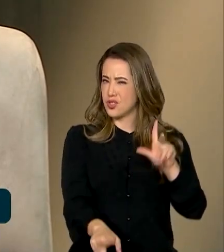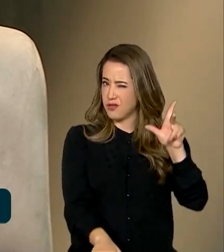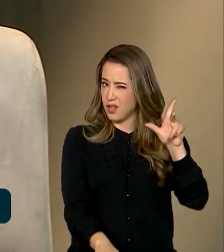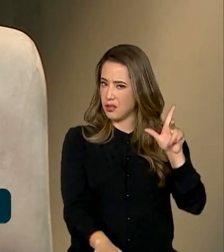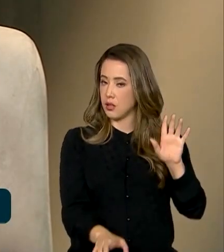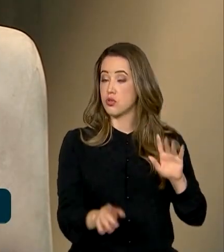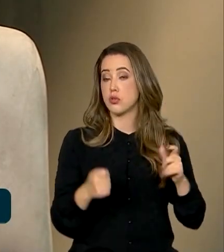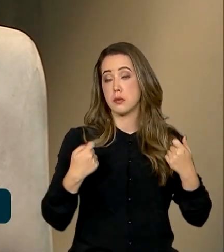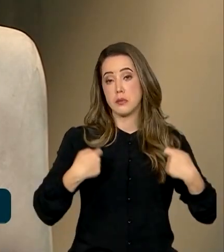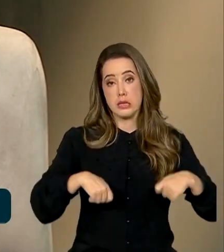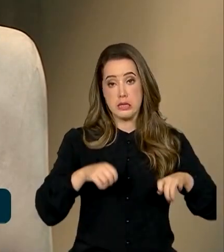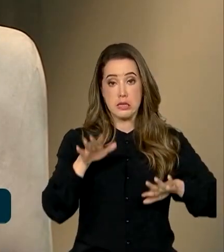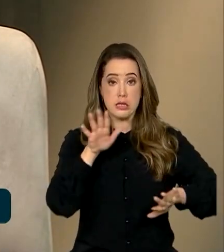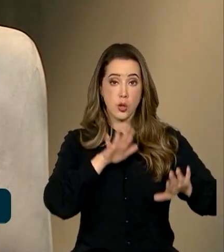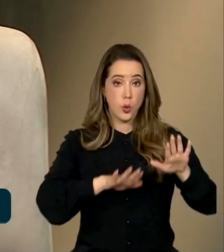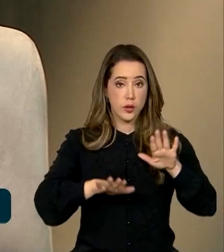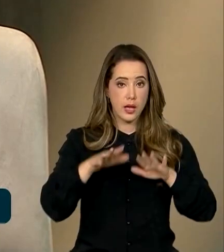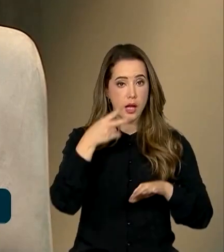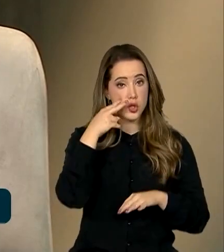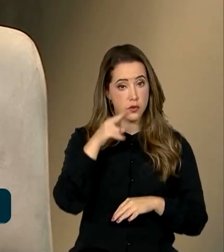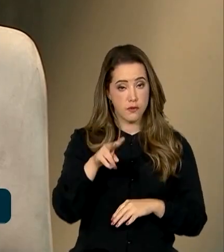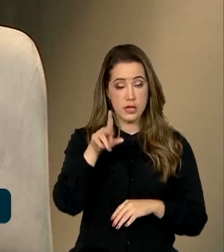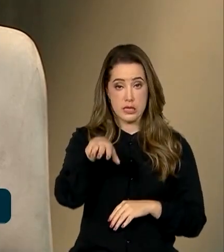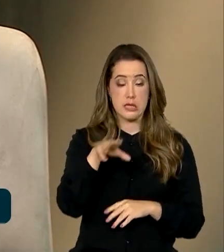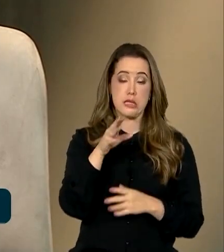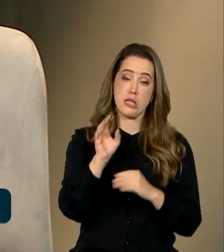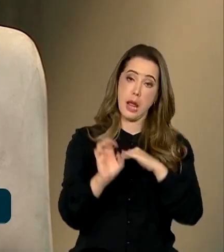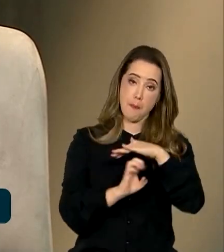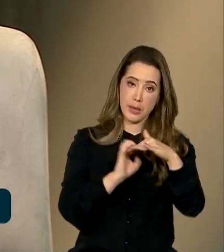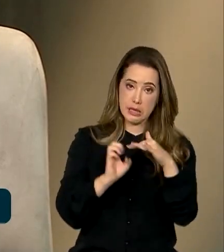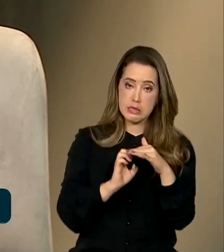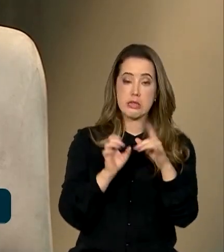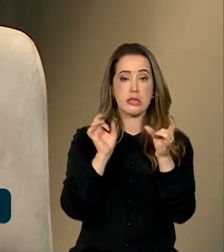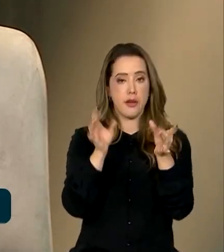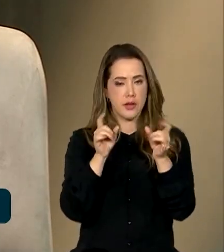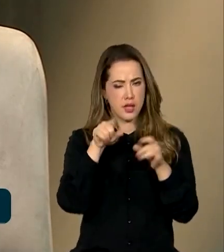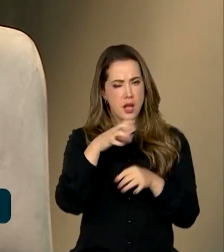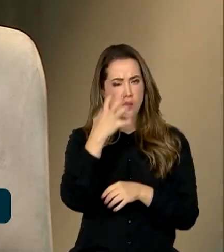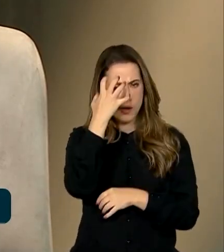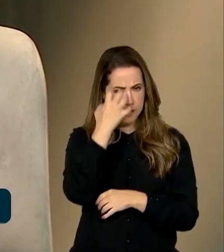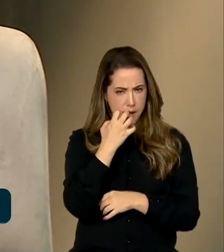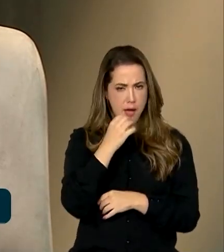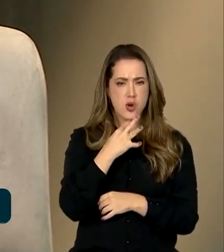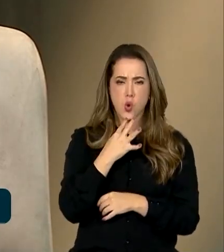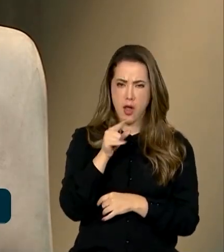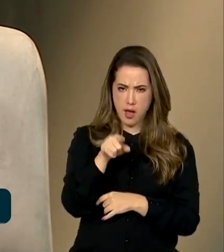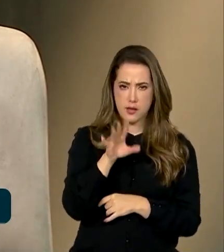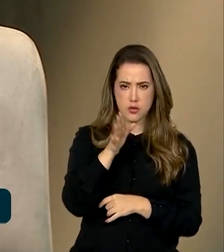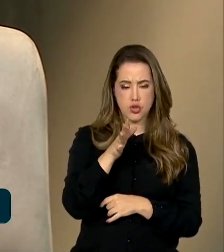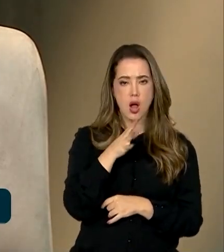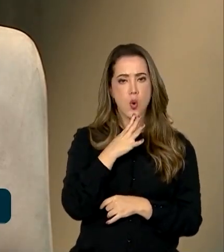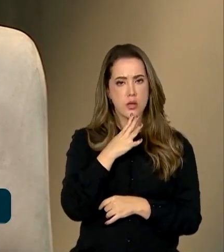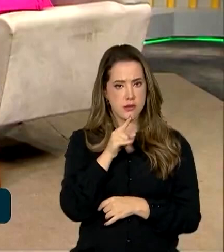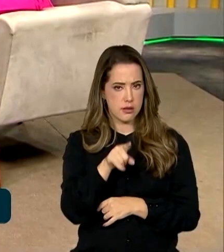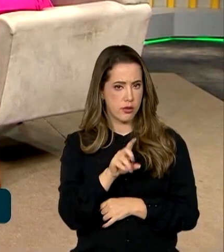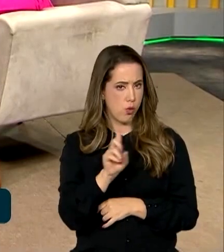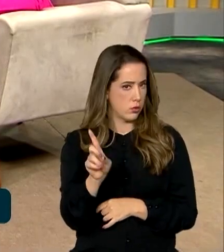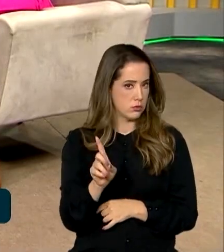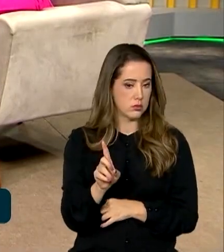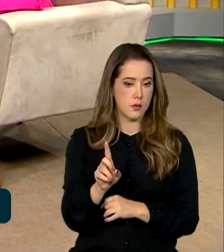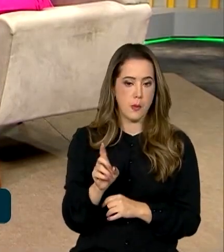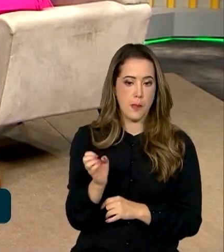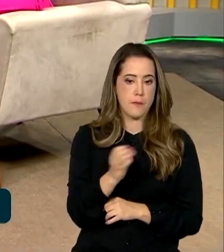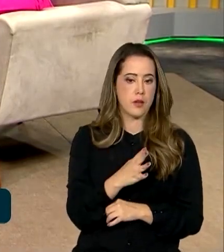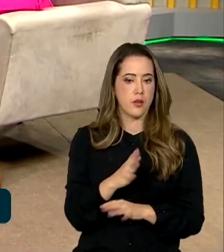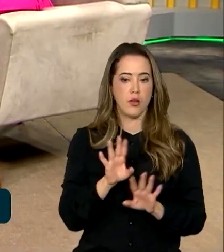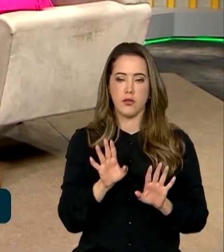verificar a seriedade da empresa, ver se é uma empresa mais tradicional, uma empresa em que ele já tenha